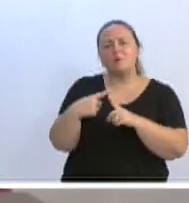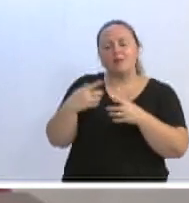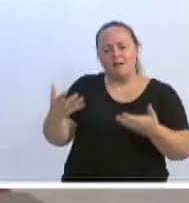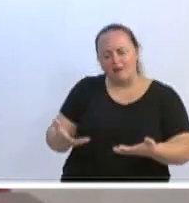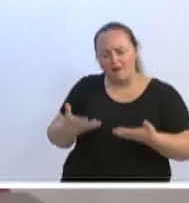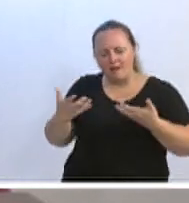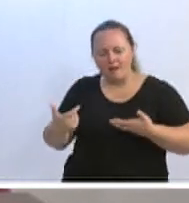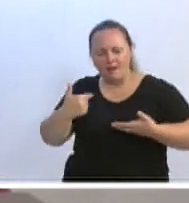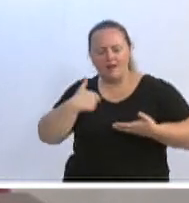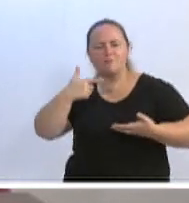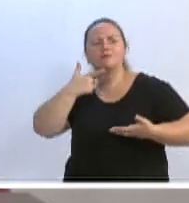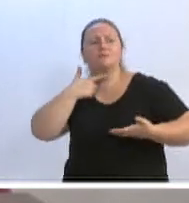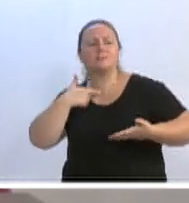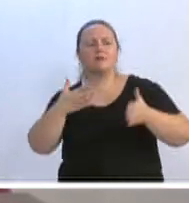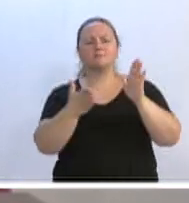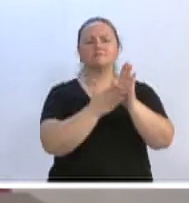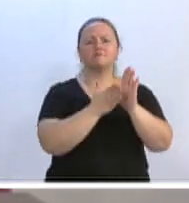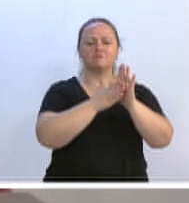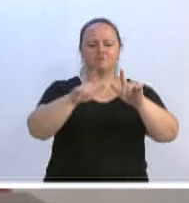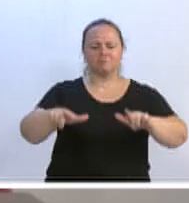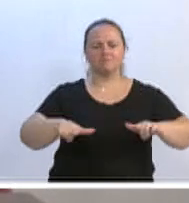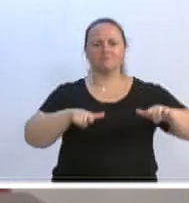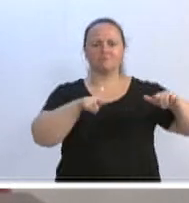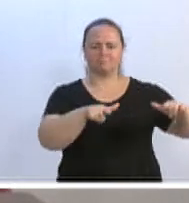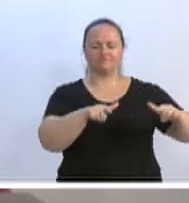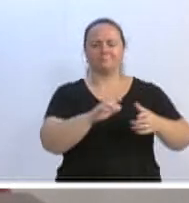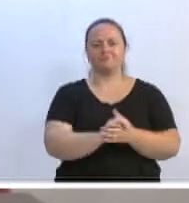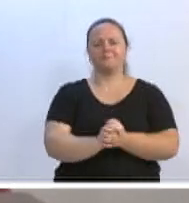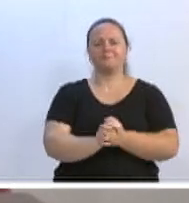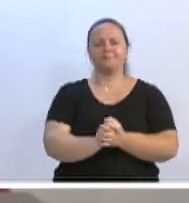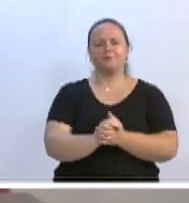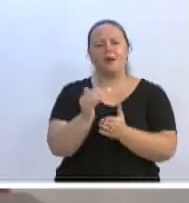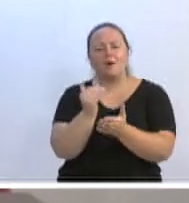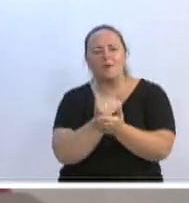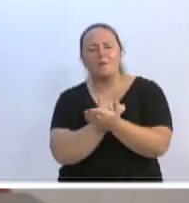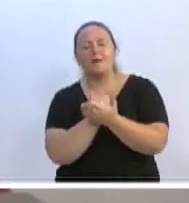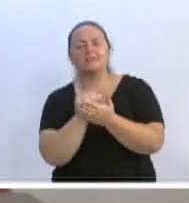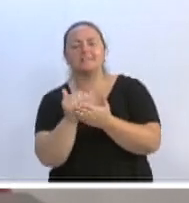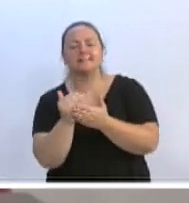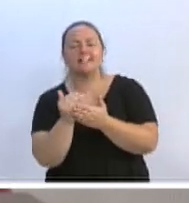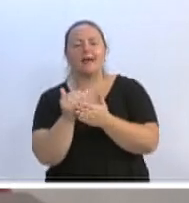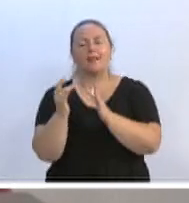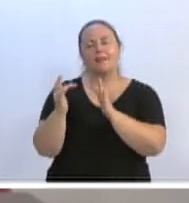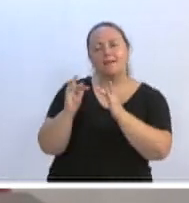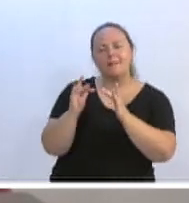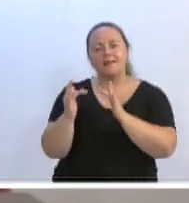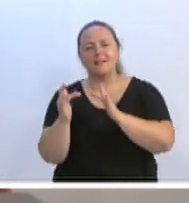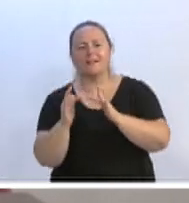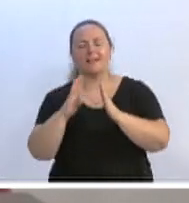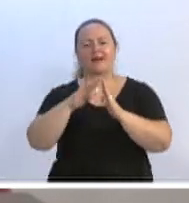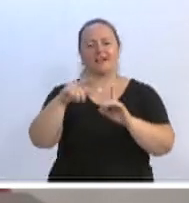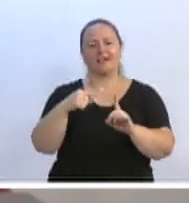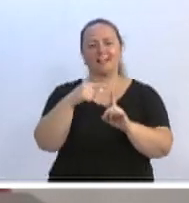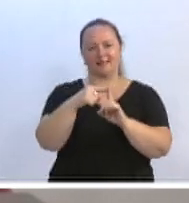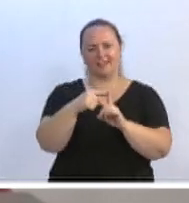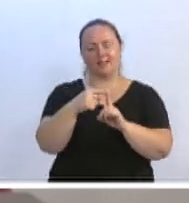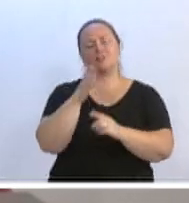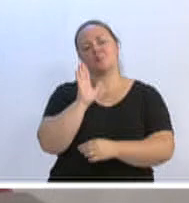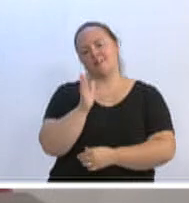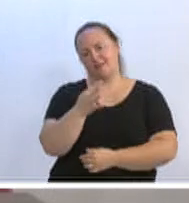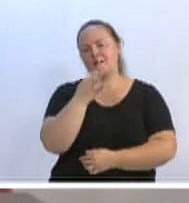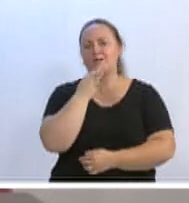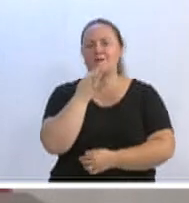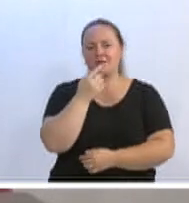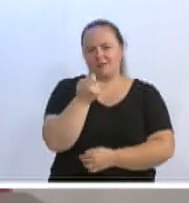propor esta solenidade. No primeiro contato que eu tive com a Igreja Maranata, eu, que já conheço